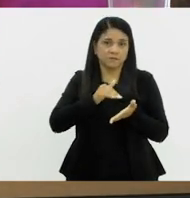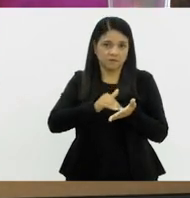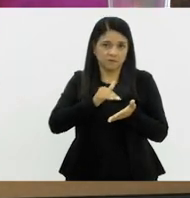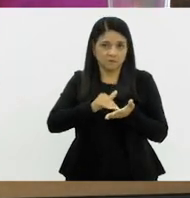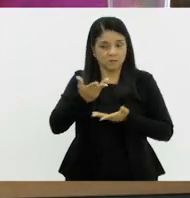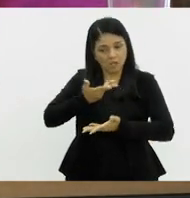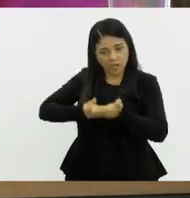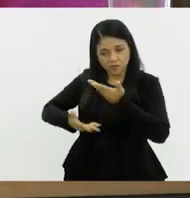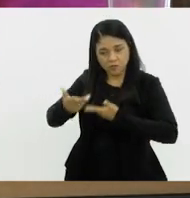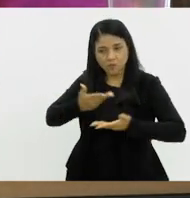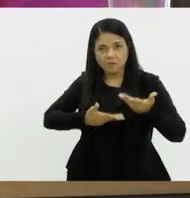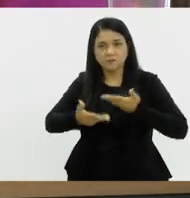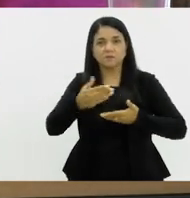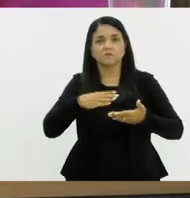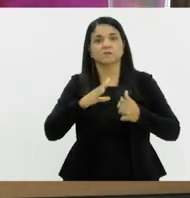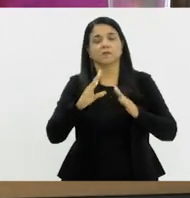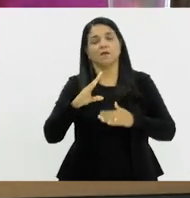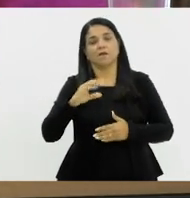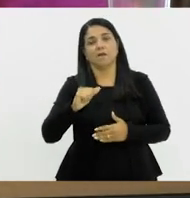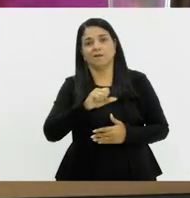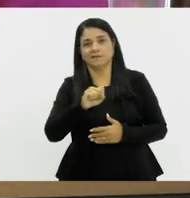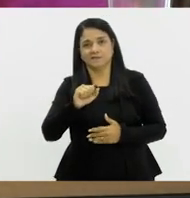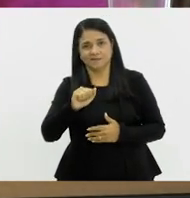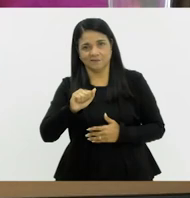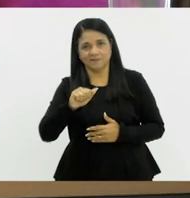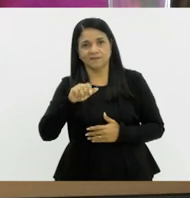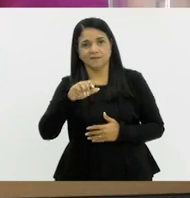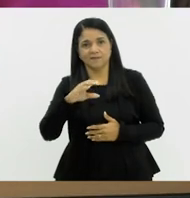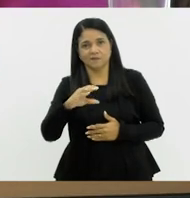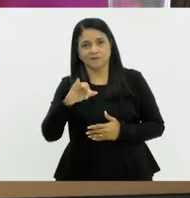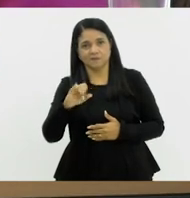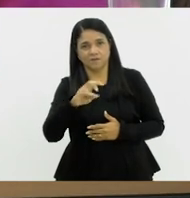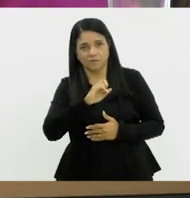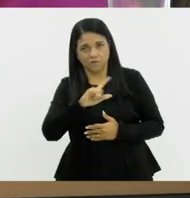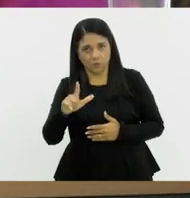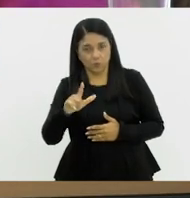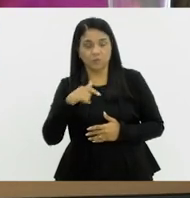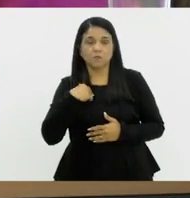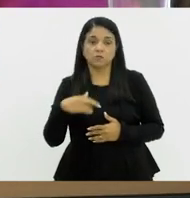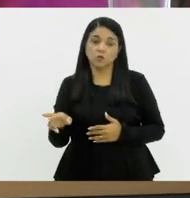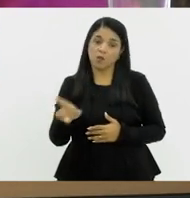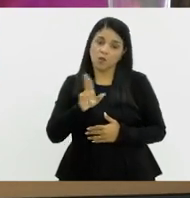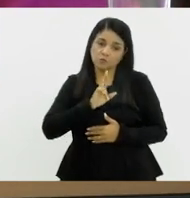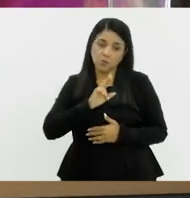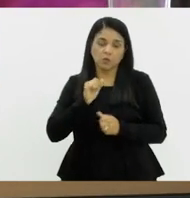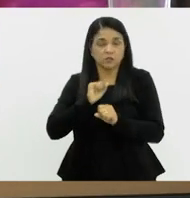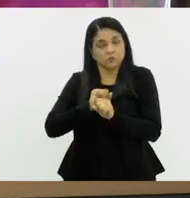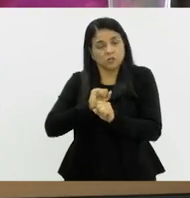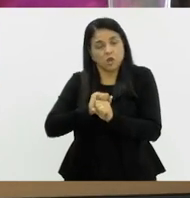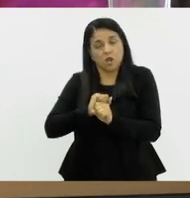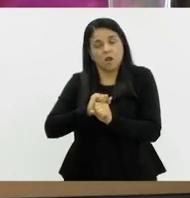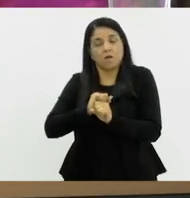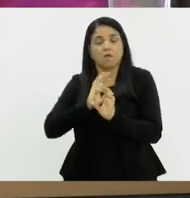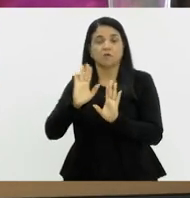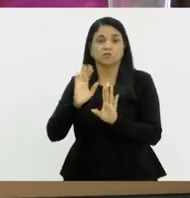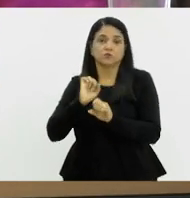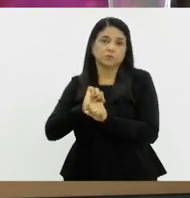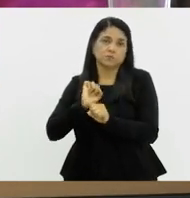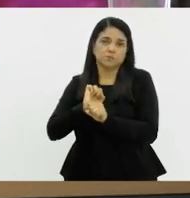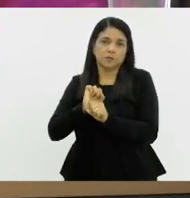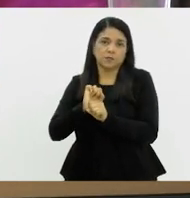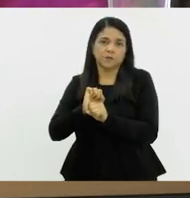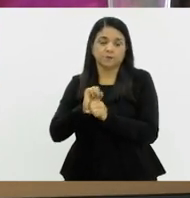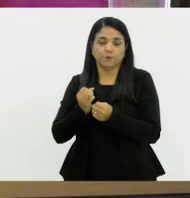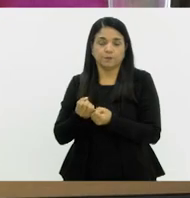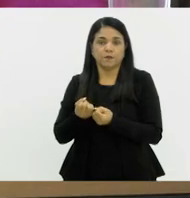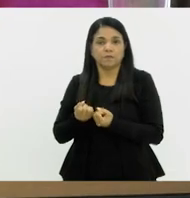Casa Civil, como a deputada colocou. A gente deu essa resposta e hoje a gente está só aguardando o retorno da